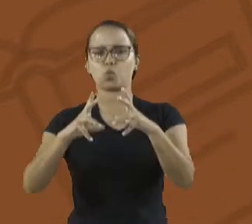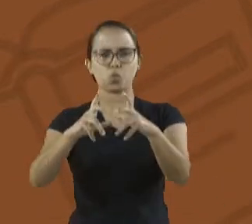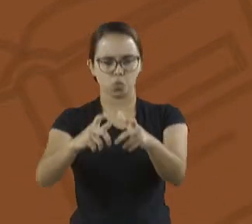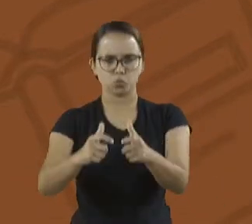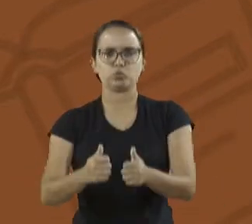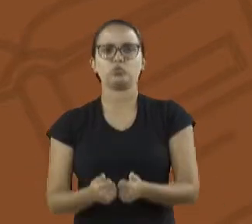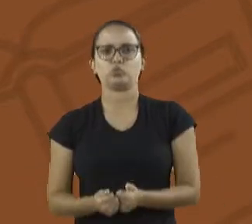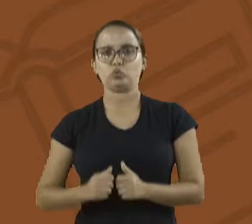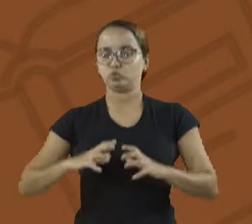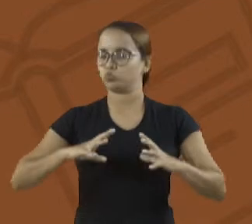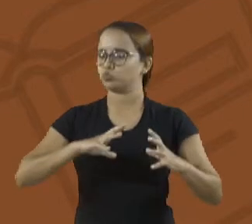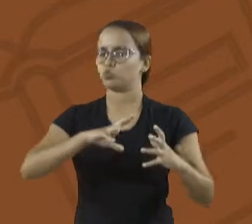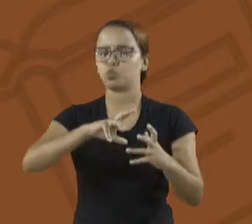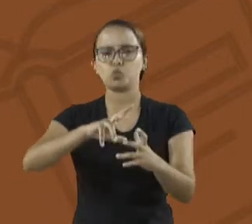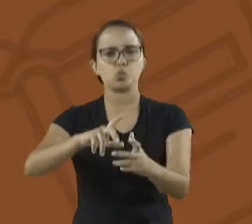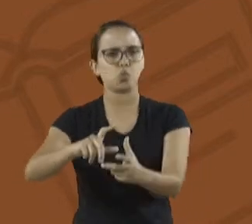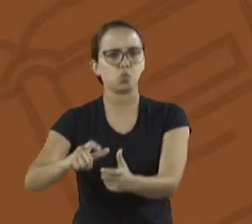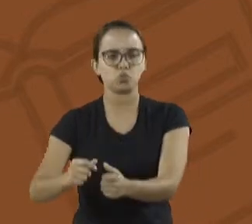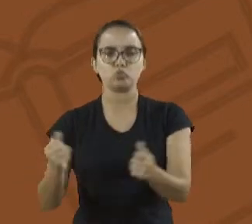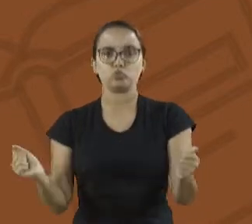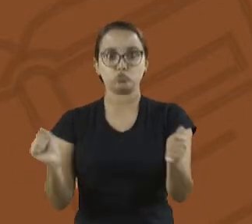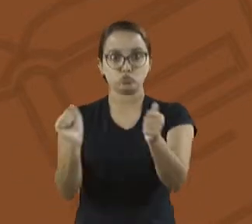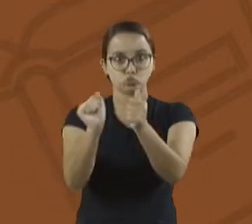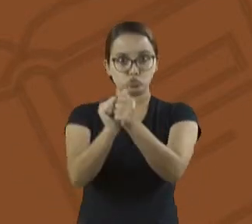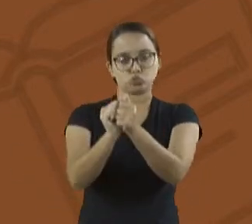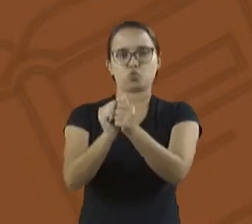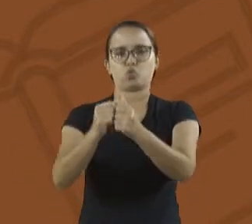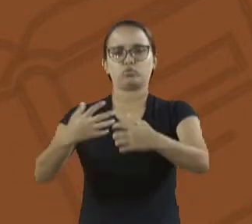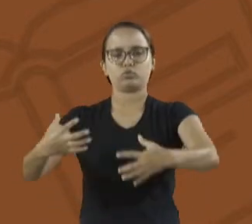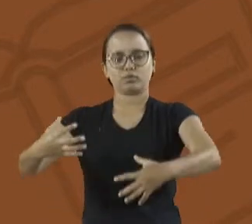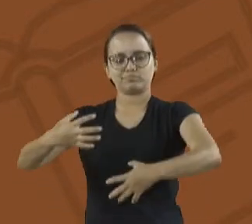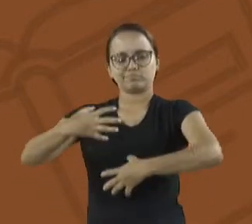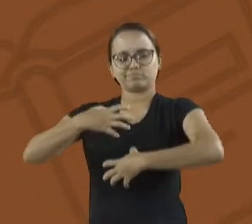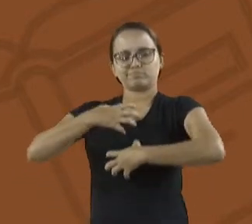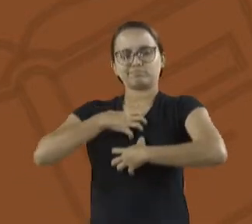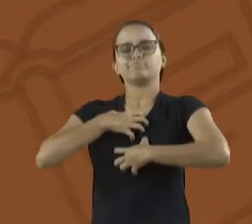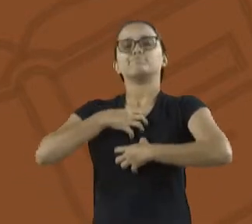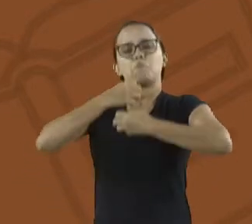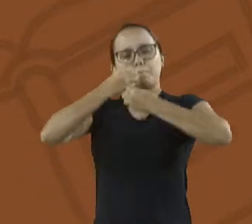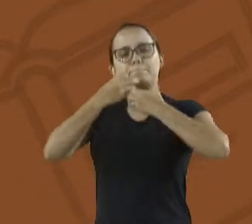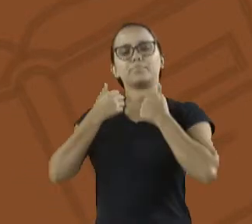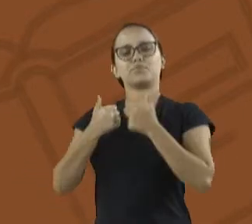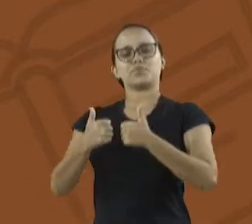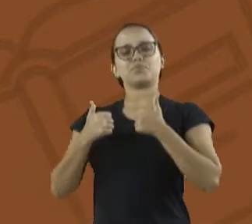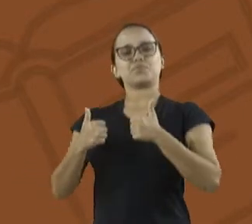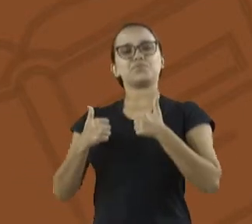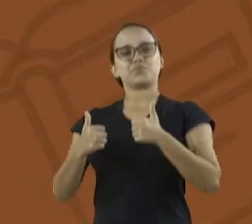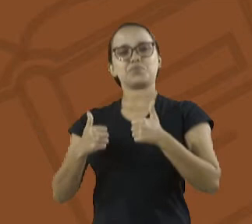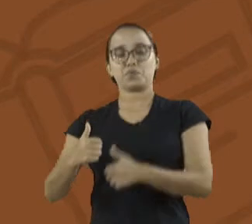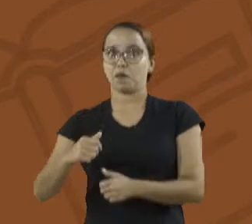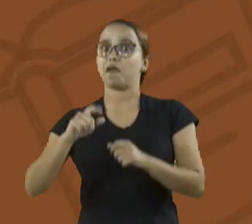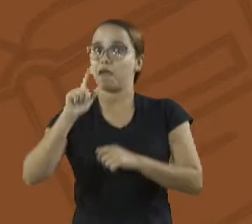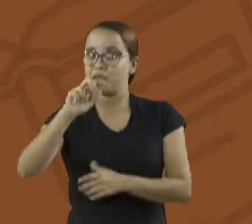Isso tudo envolvido traz uma sensação de bem-estar bem maior. E isso é saúde.